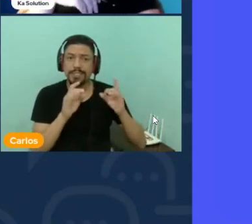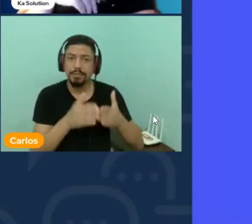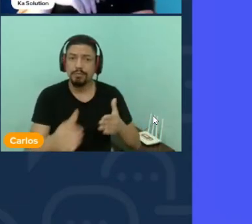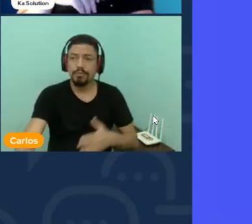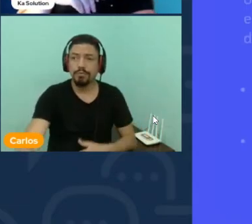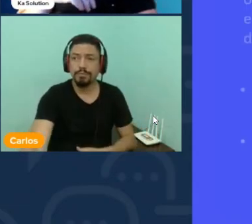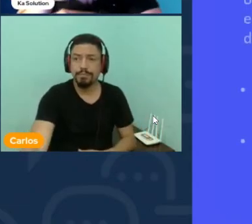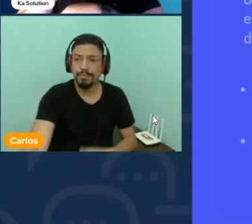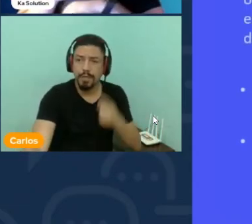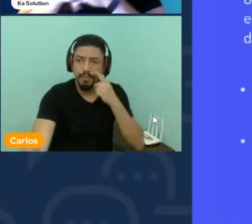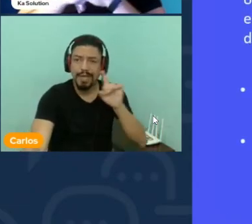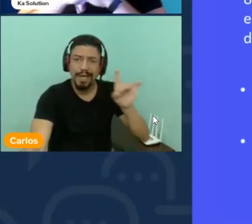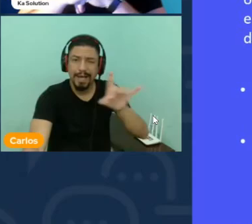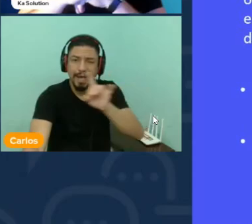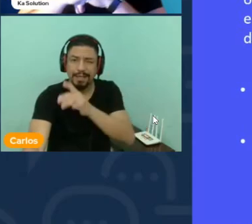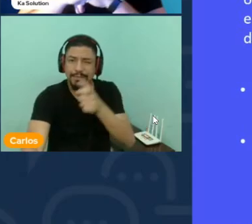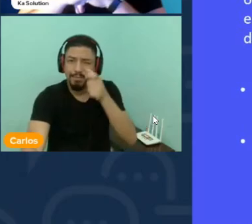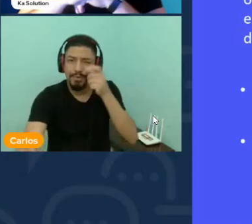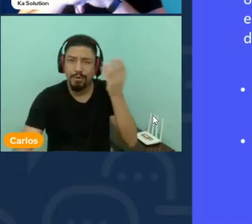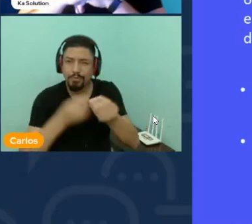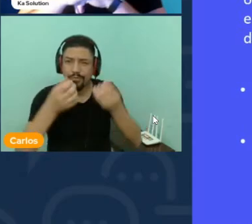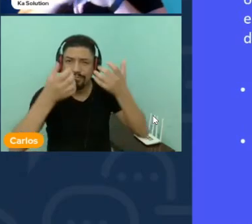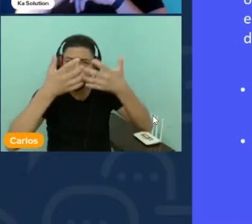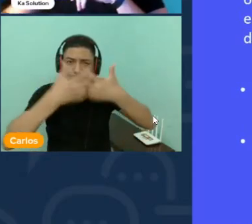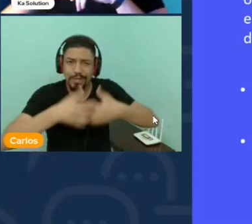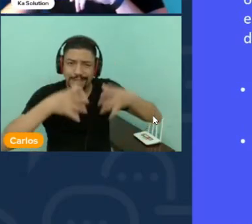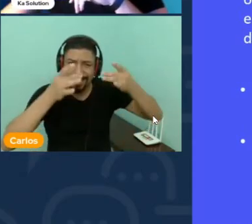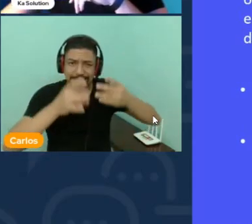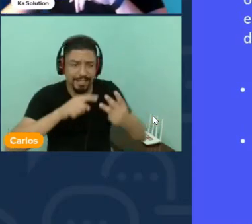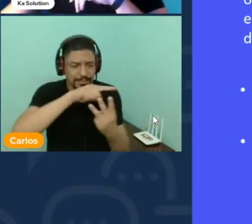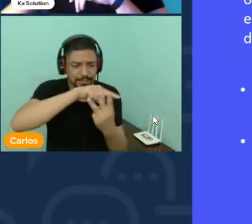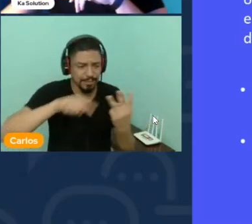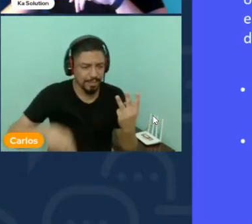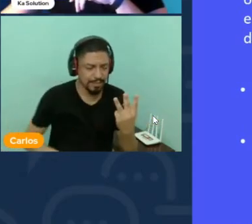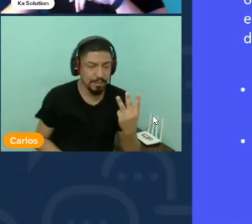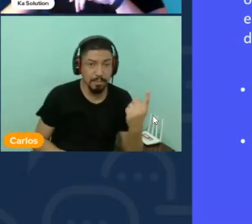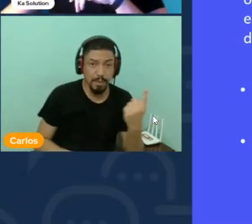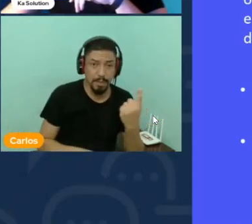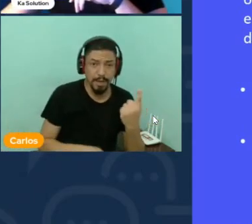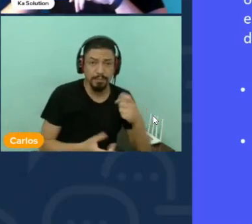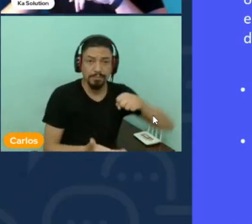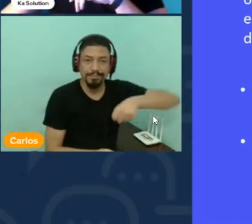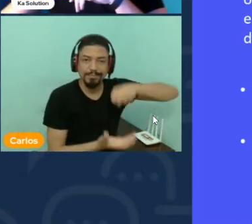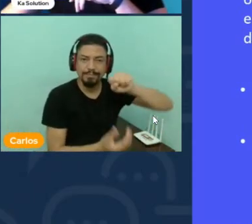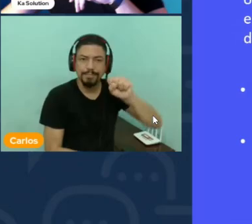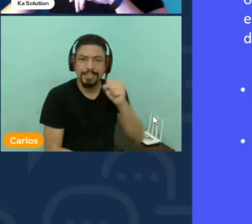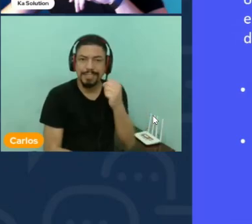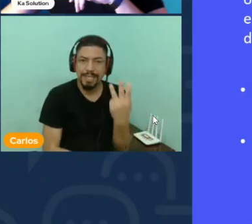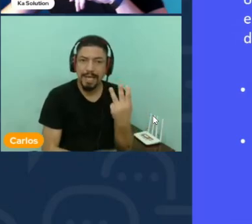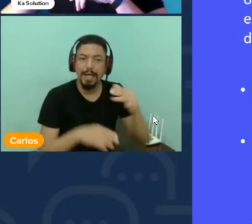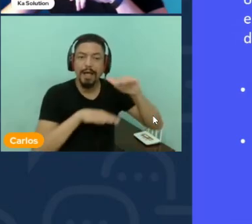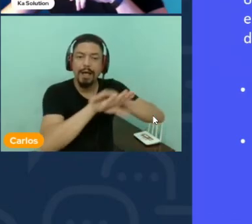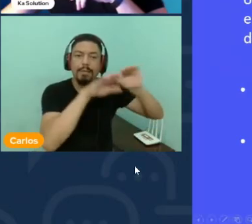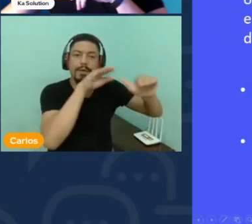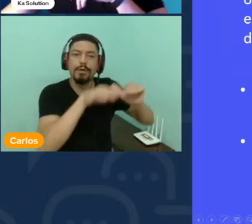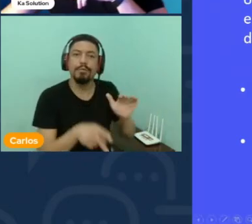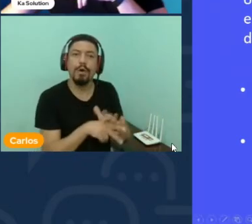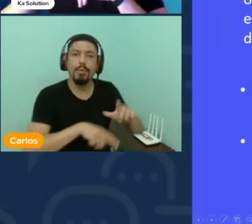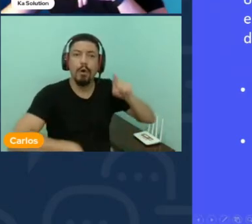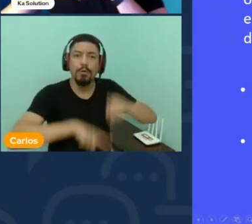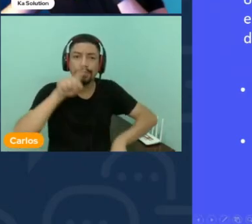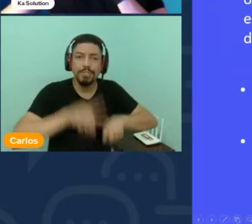aqui para a gente conhecer cada um deles. Primeiro, vamos falar do armazenamento de objetos, o